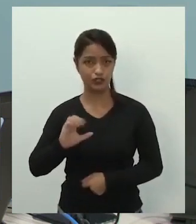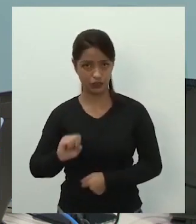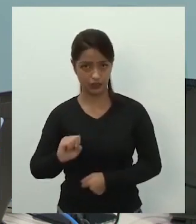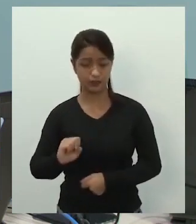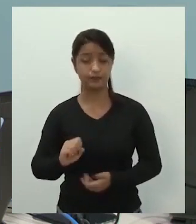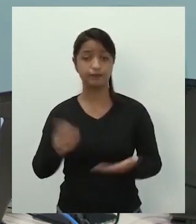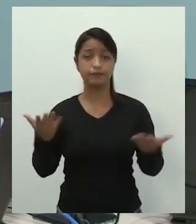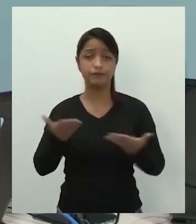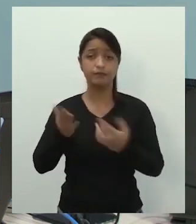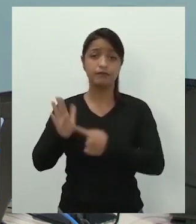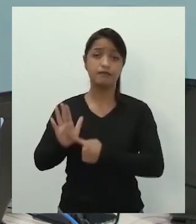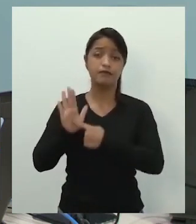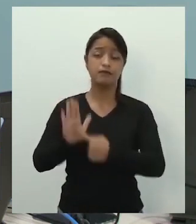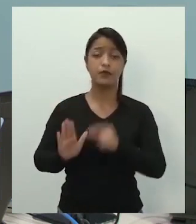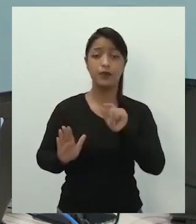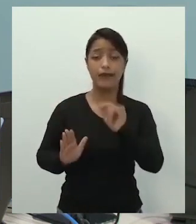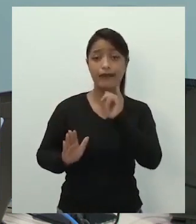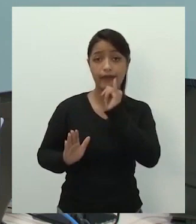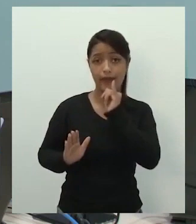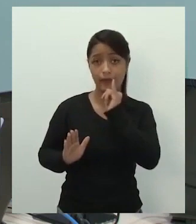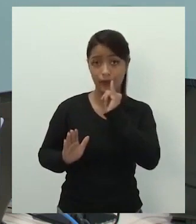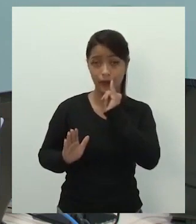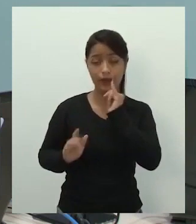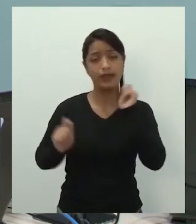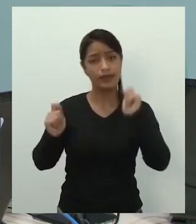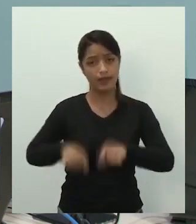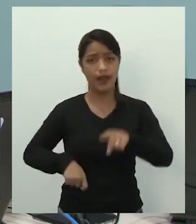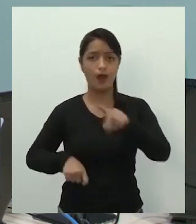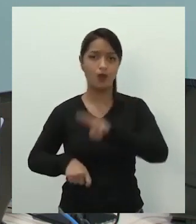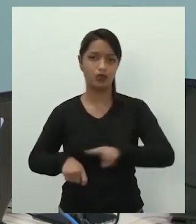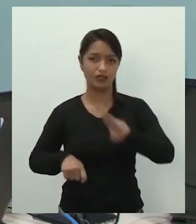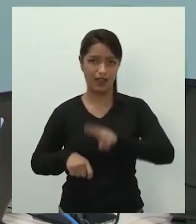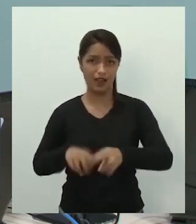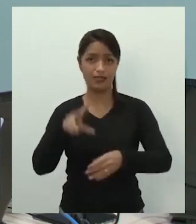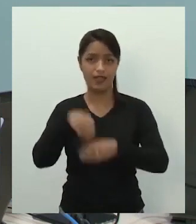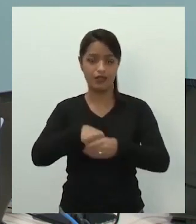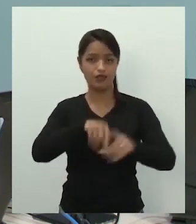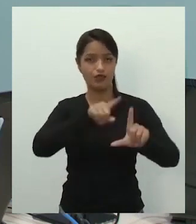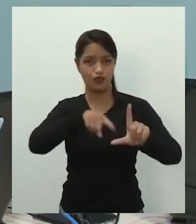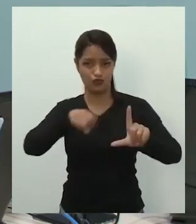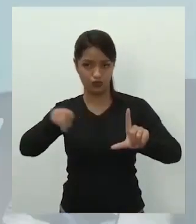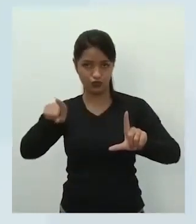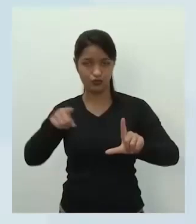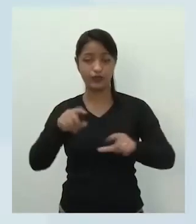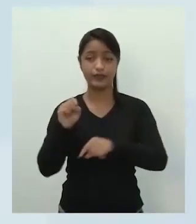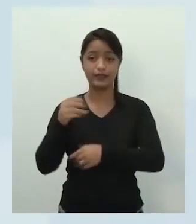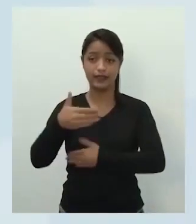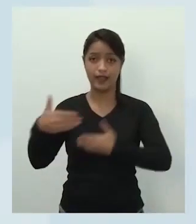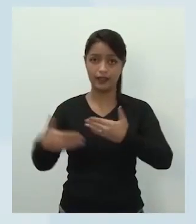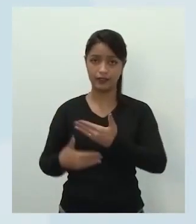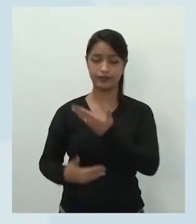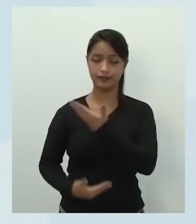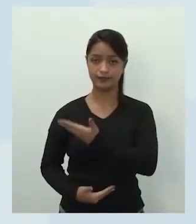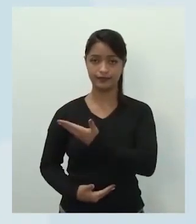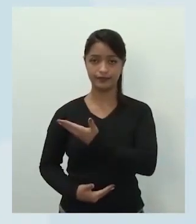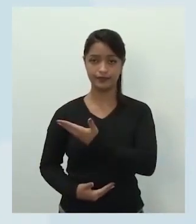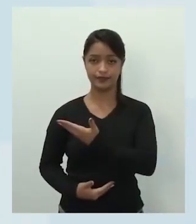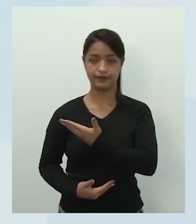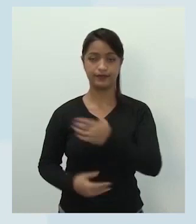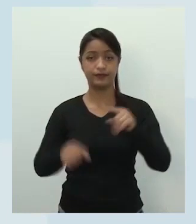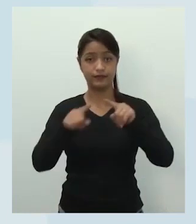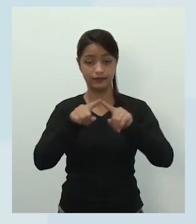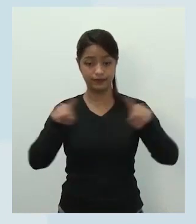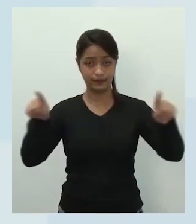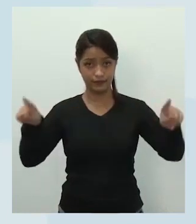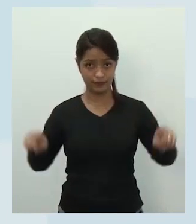vocês alguns exemplos que podem ser utilizados nesse fluxograma. Slide. O